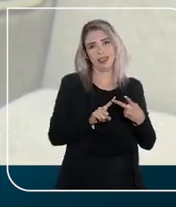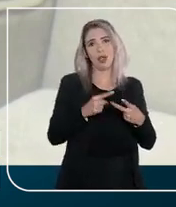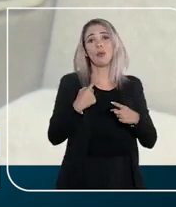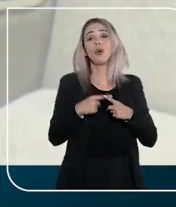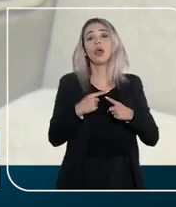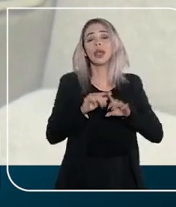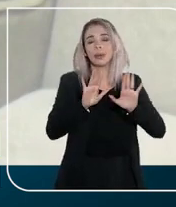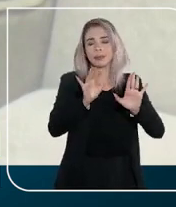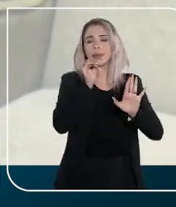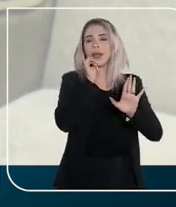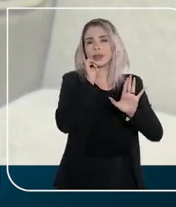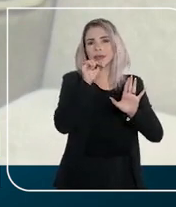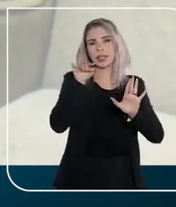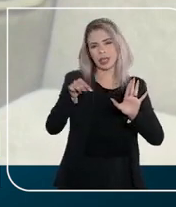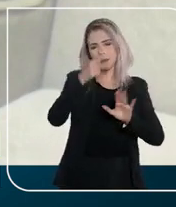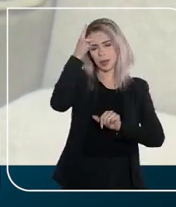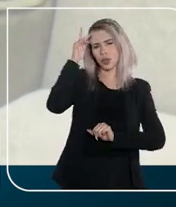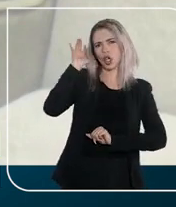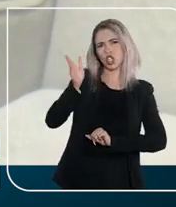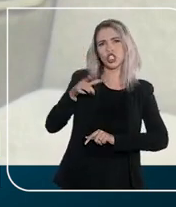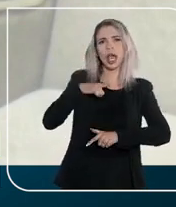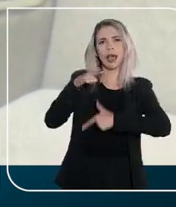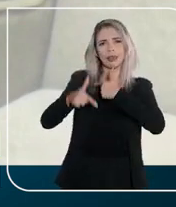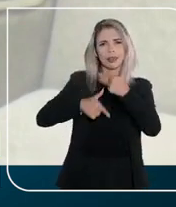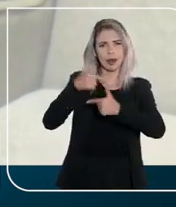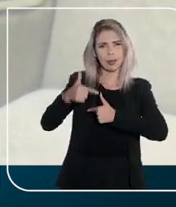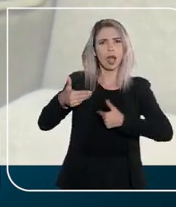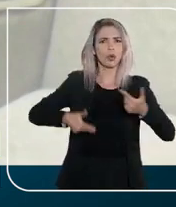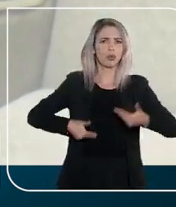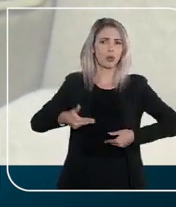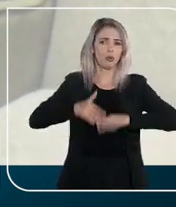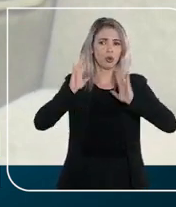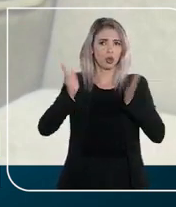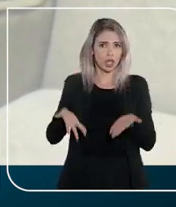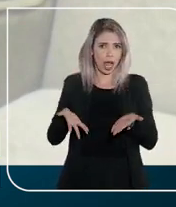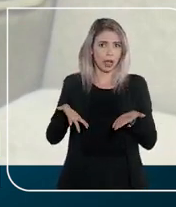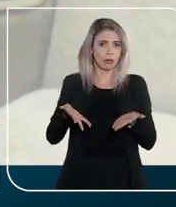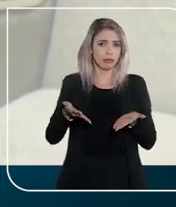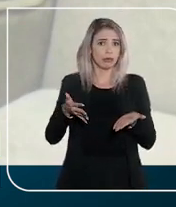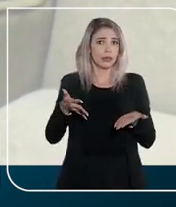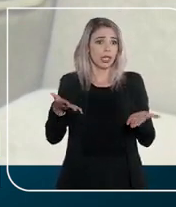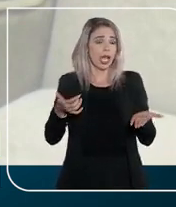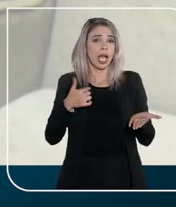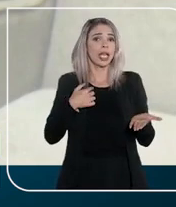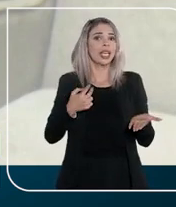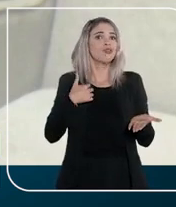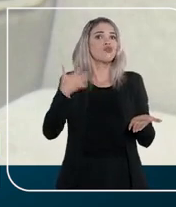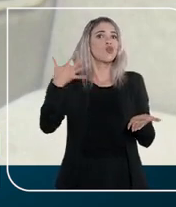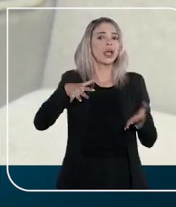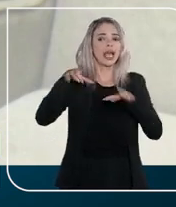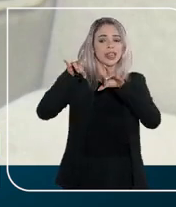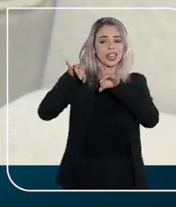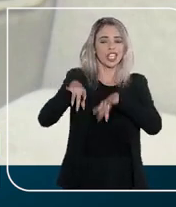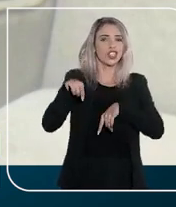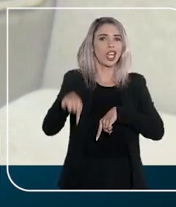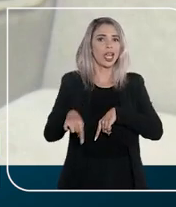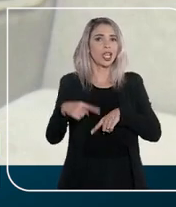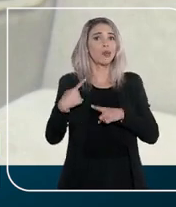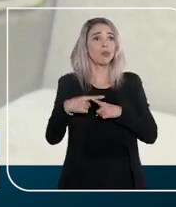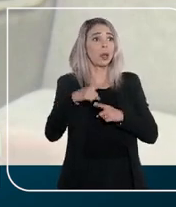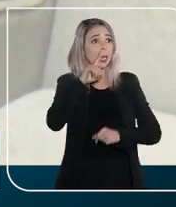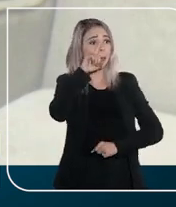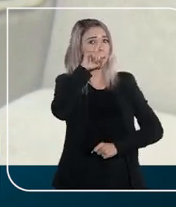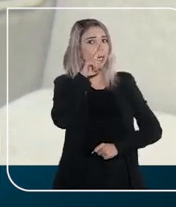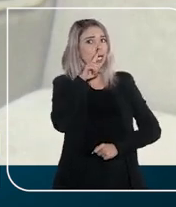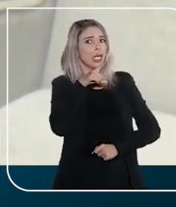porque muitas vezes ele já exerce um cargo público e ele não quer deixar esse cargo, correndo o risco